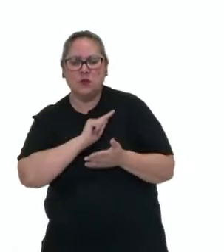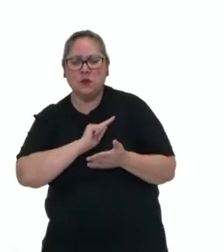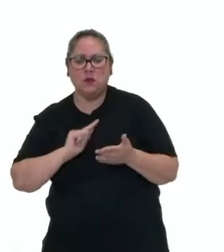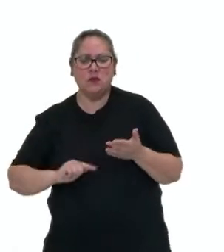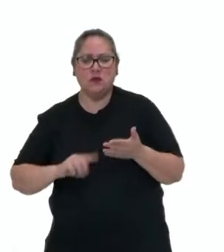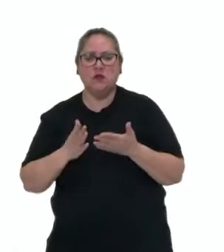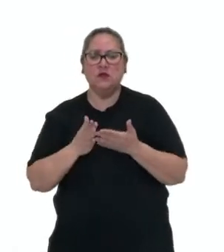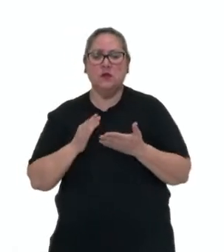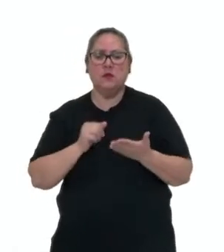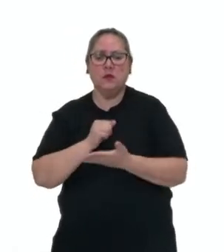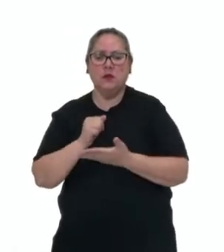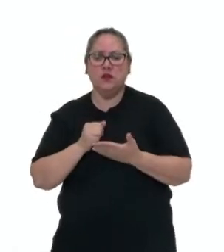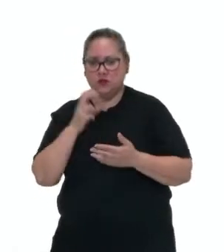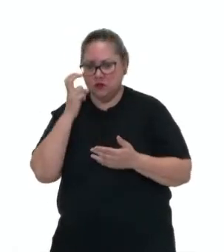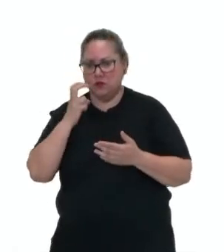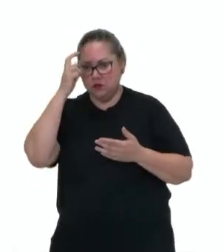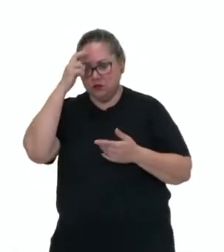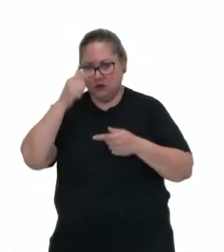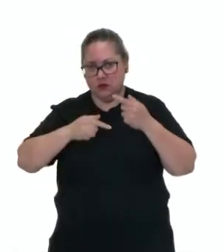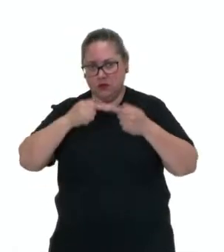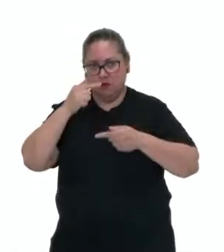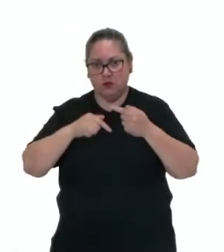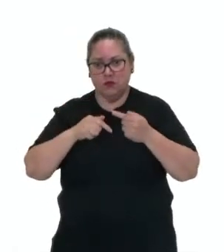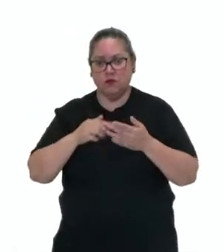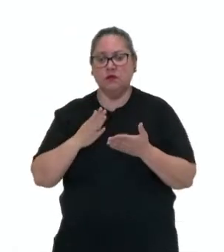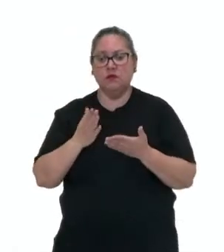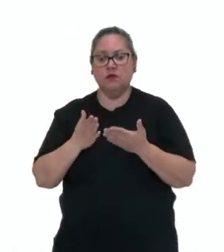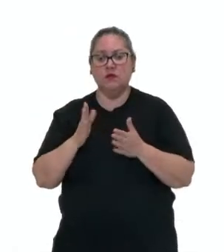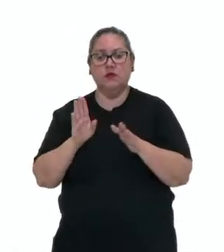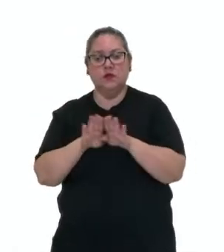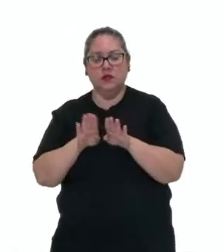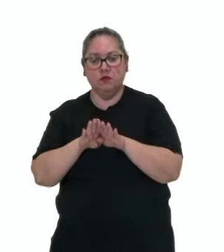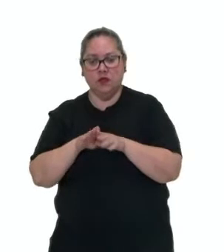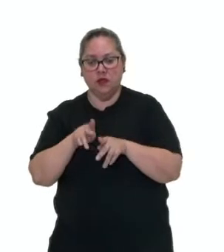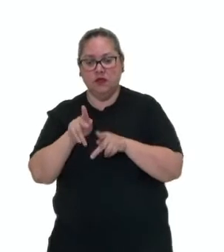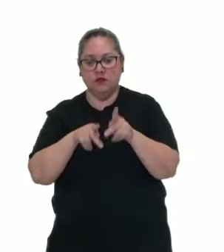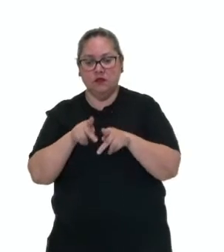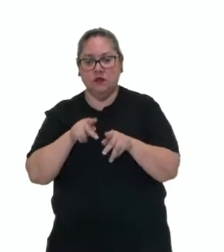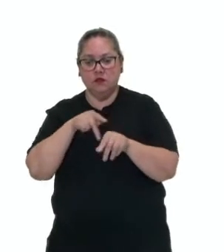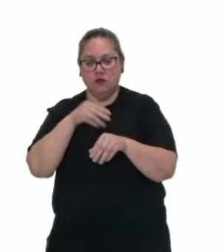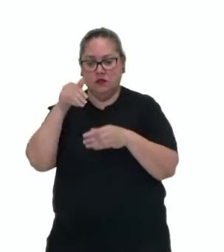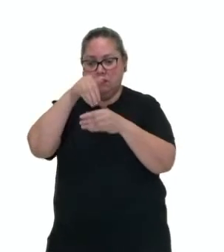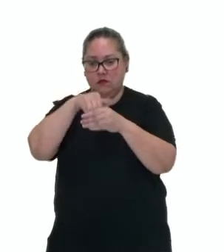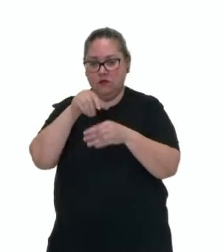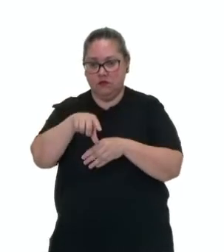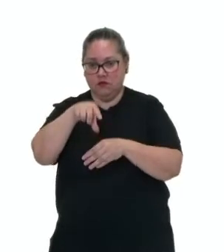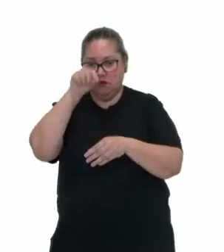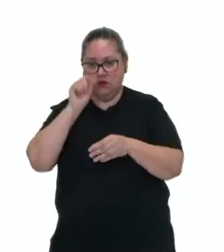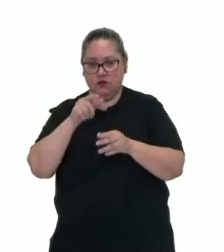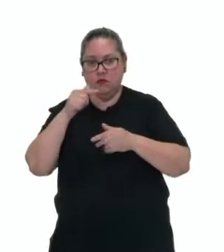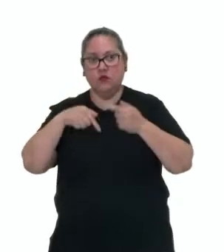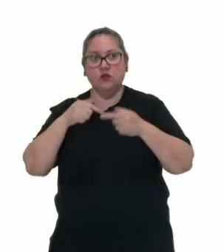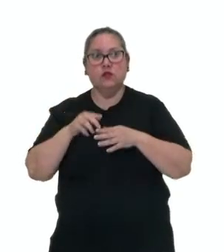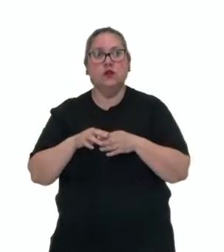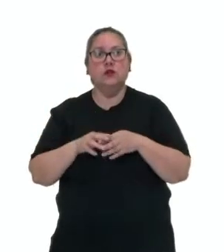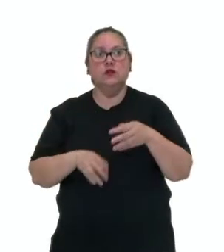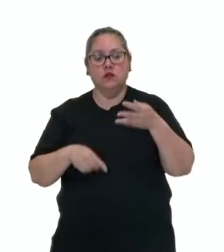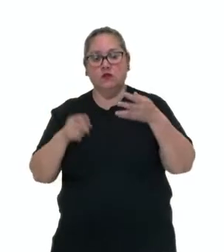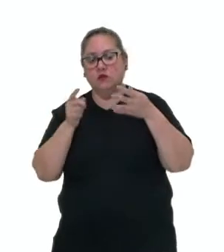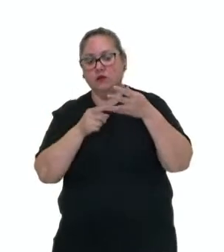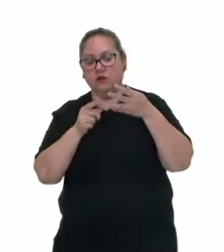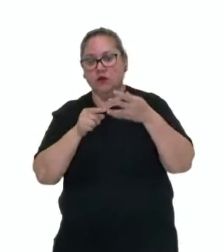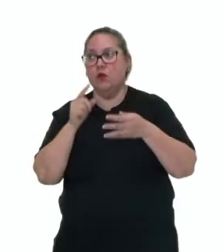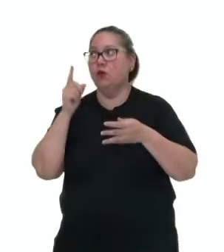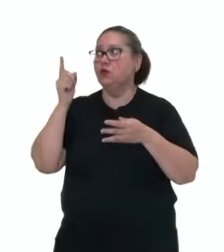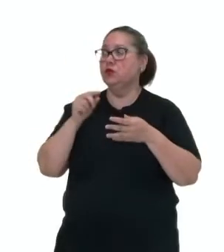governamental e uma baixa cultura política e uma baixa participação da sociedade nas tomadas de decisões políticas. Os regimes